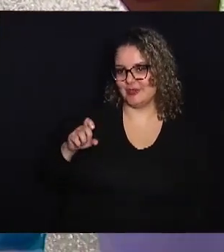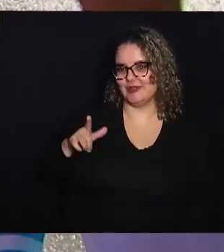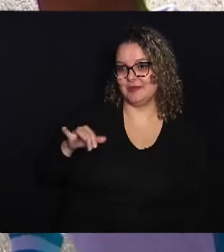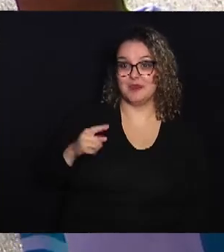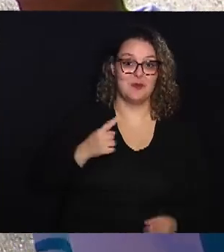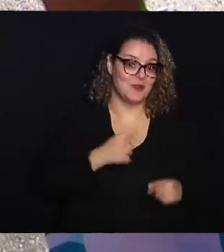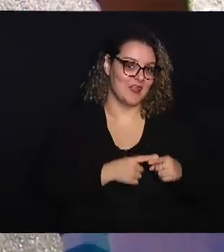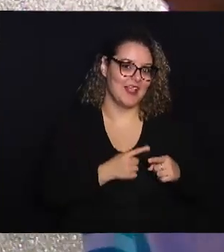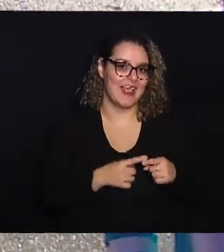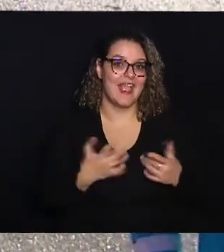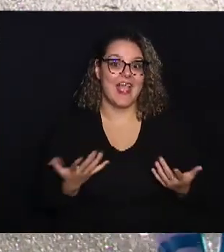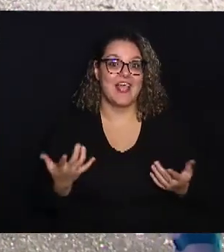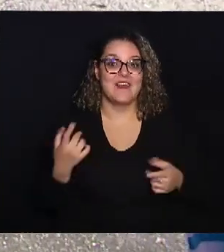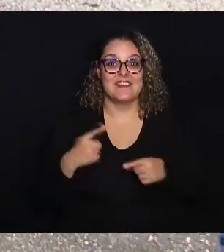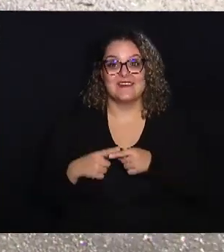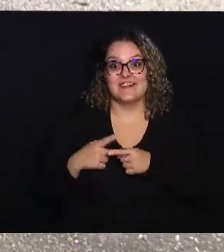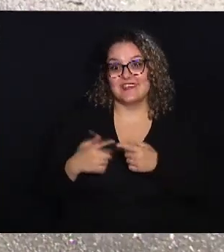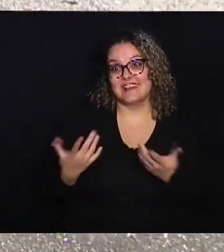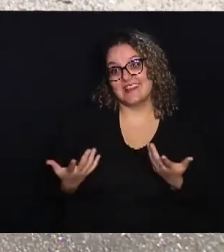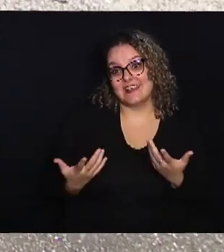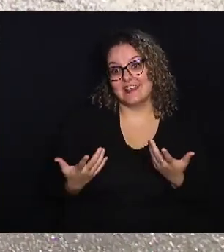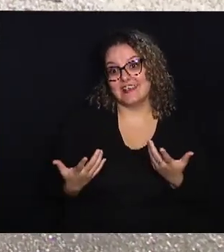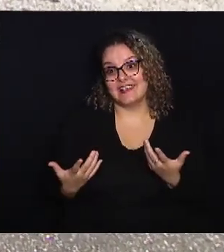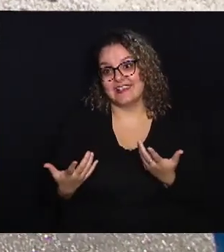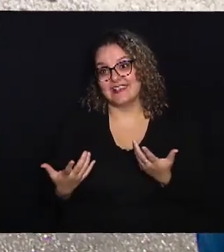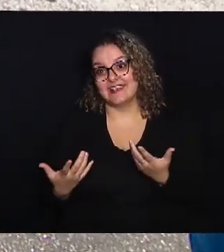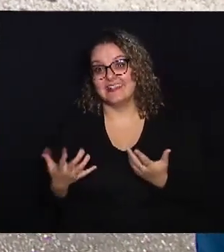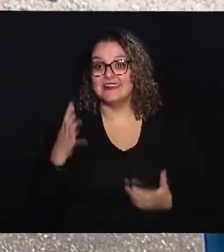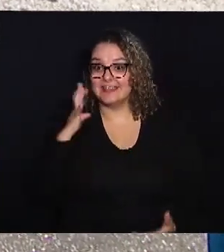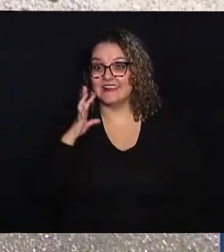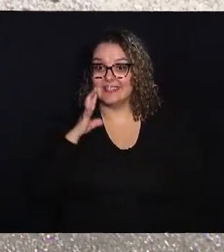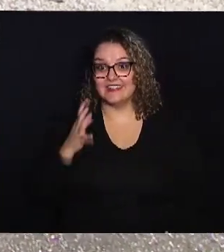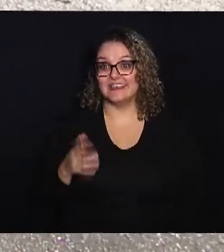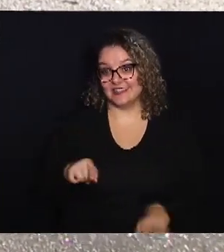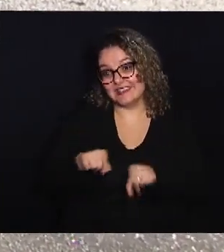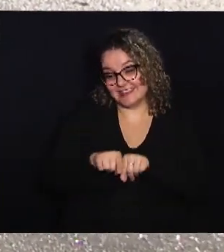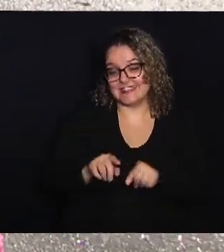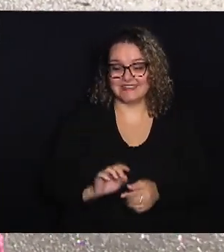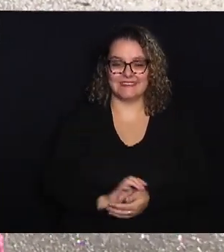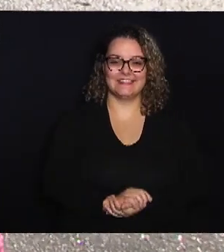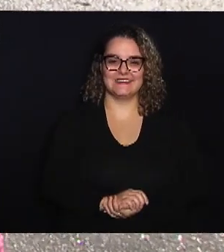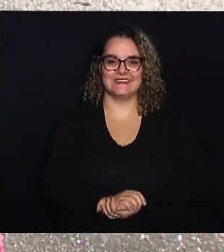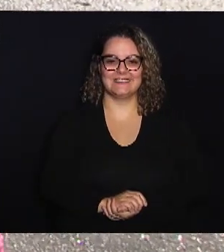Por quê? É porque é legal também.